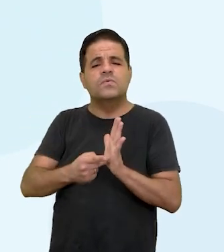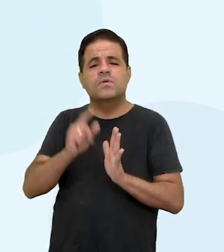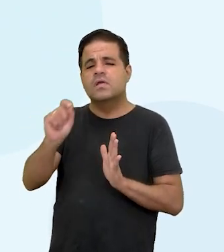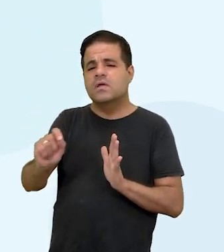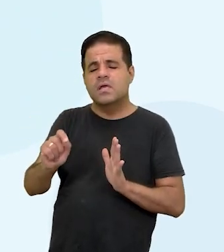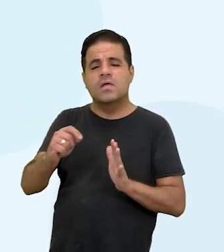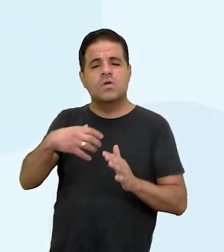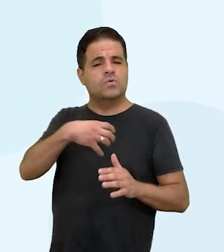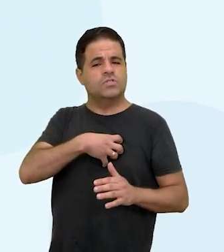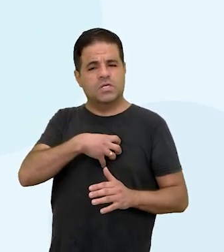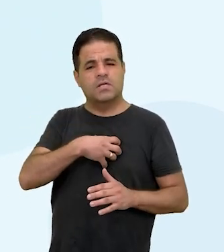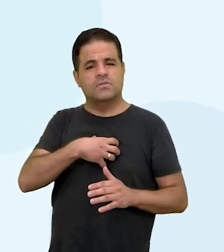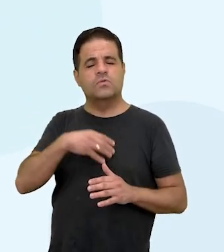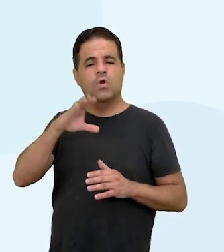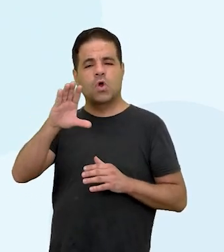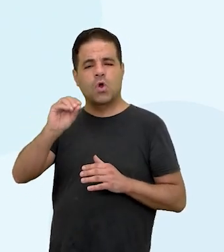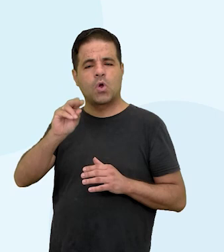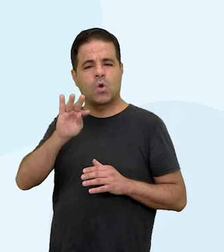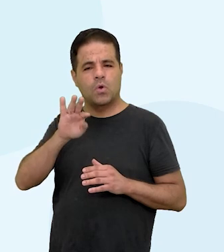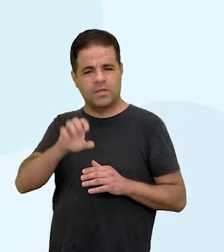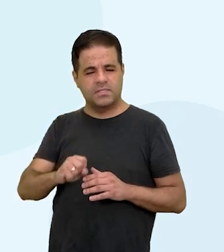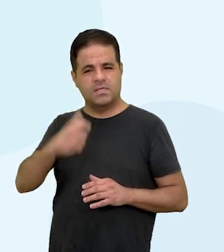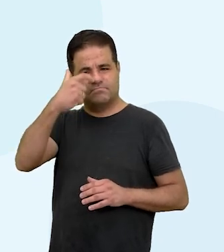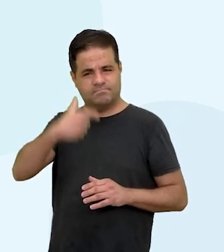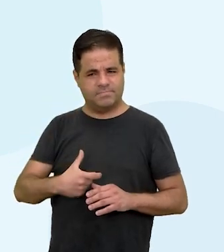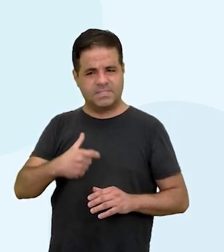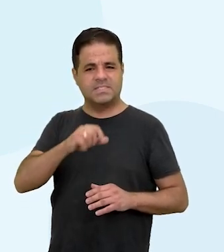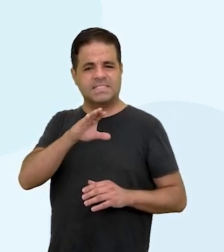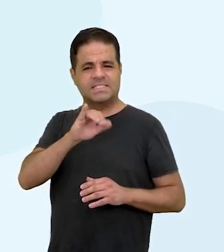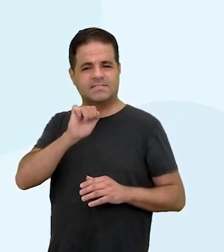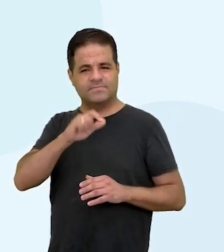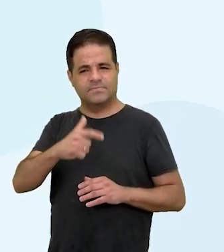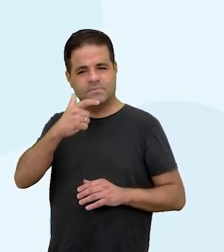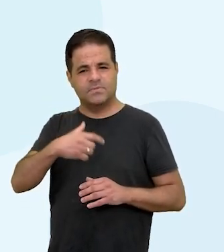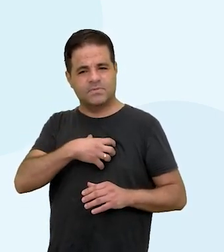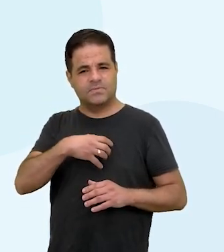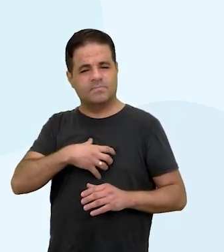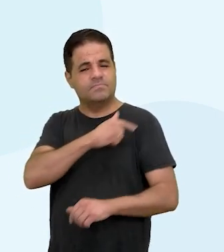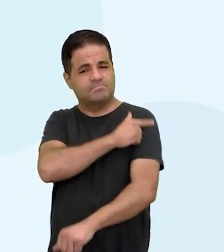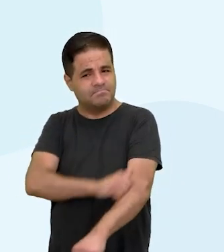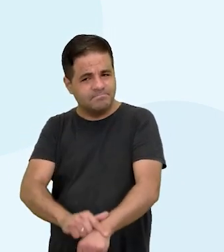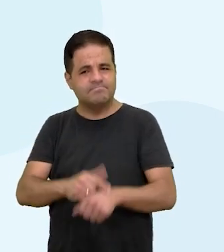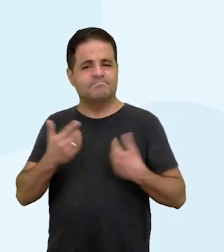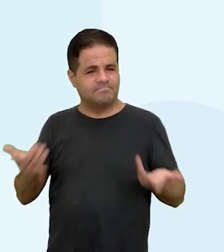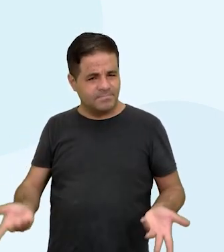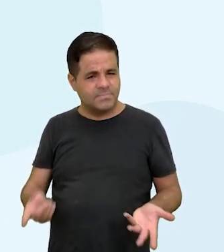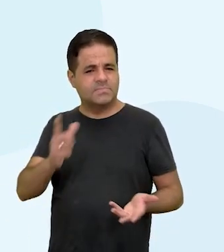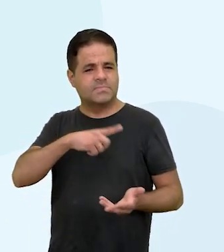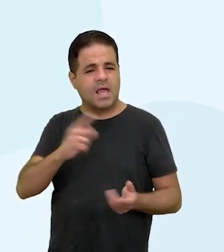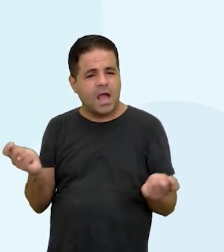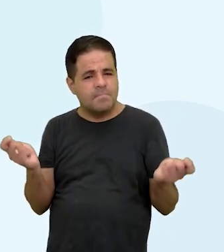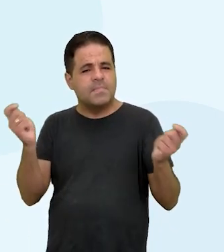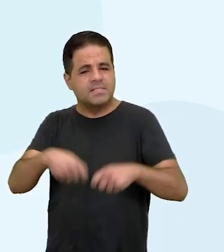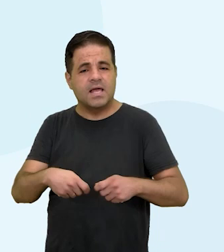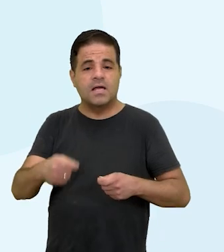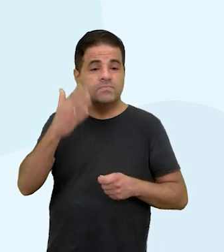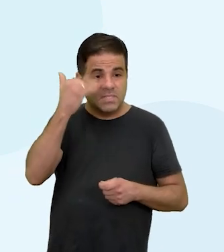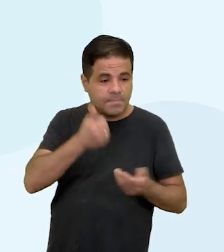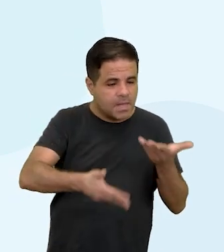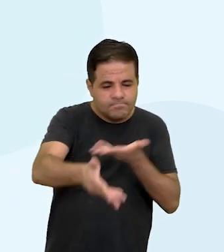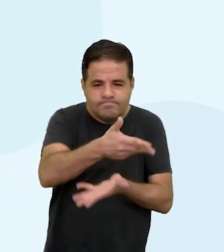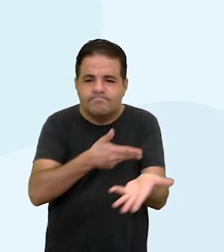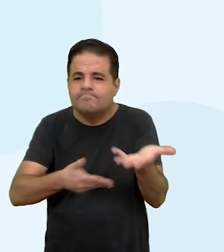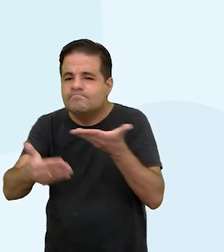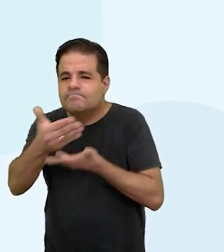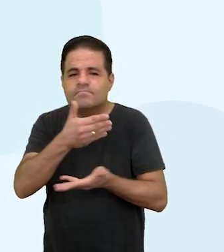você ser um modo cortês, civil de agir. Basicamente é você ser educado, né? Então é a capacidade de você se